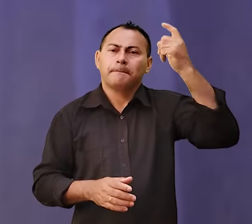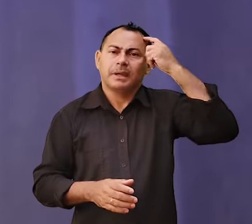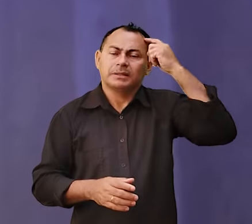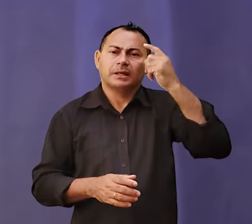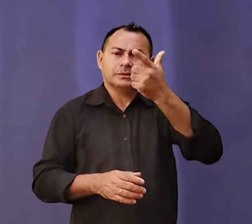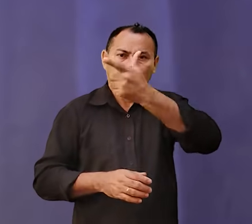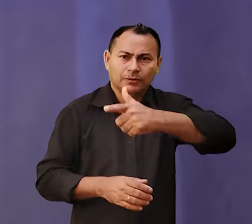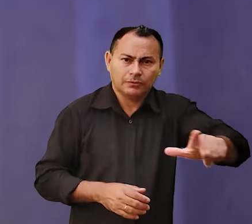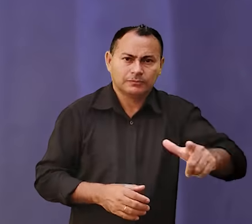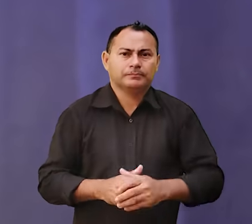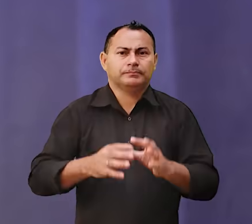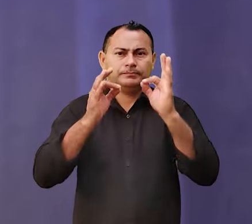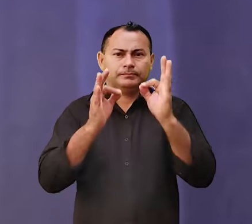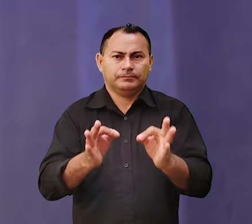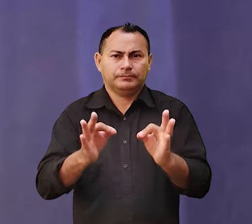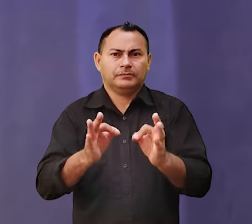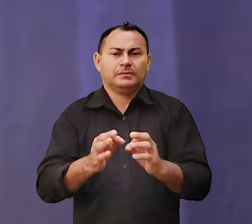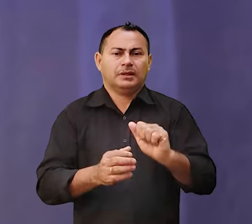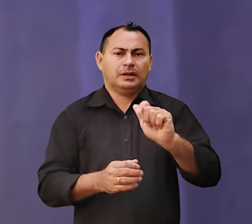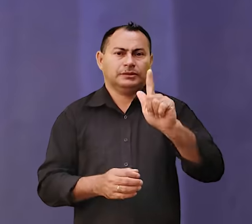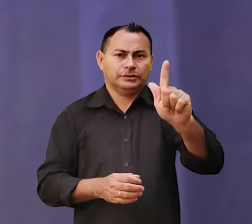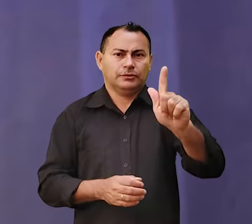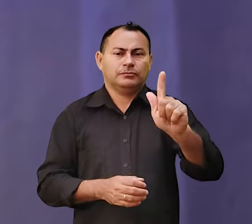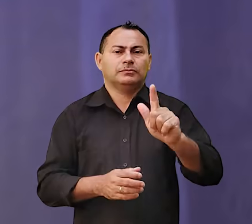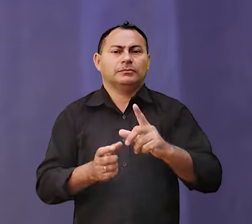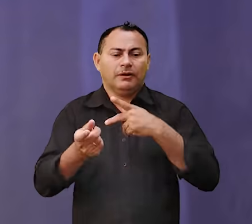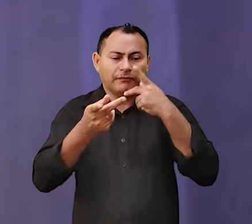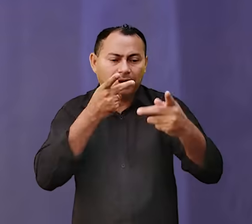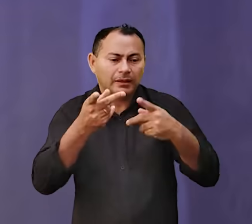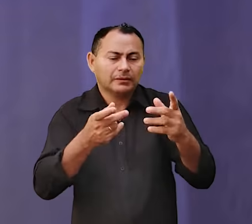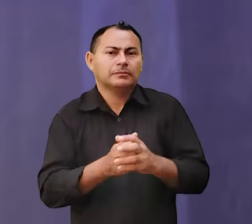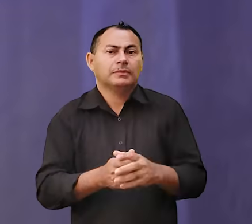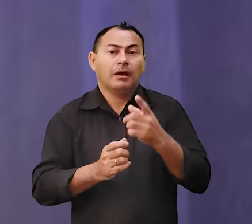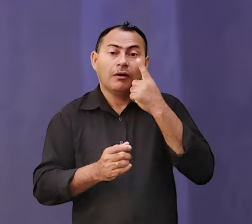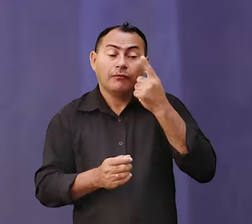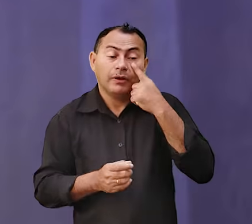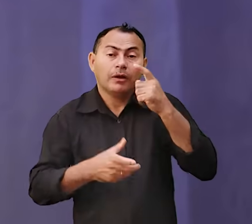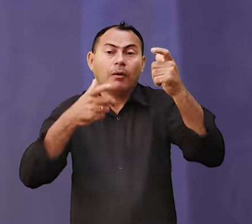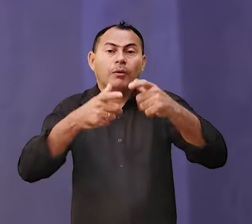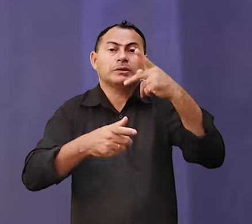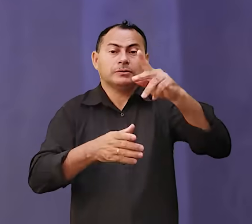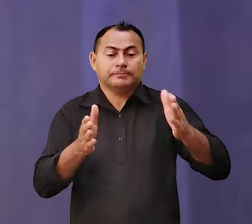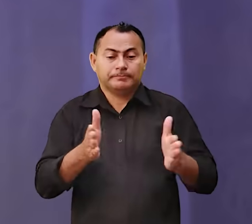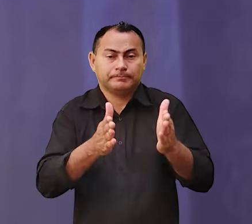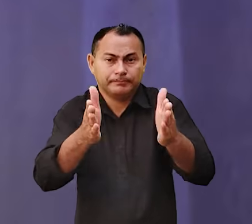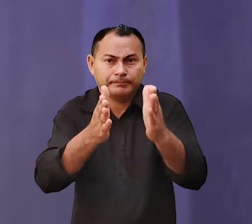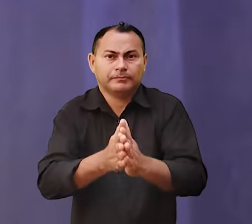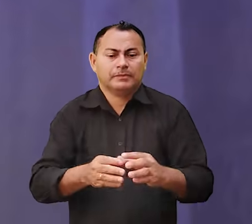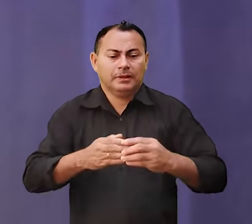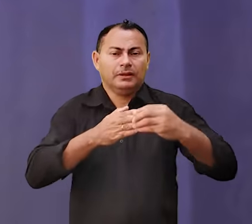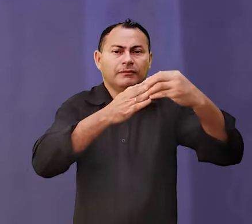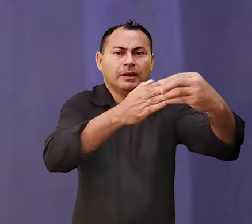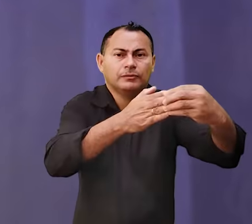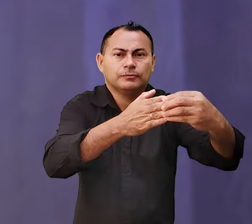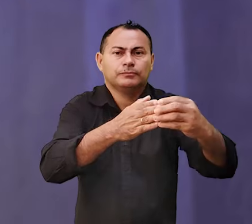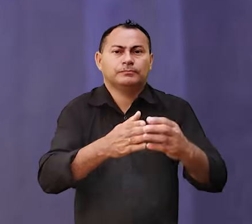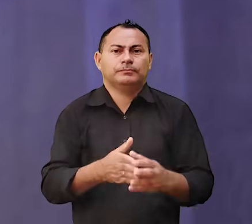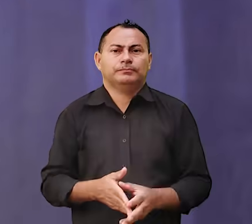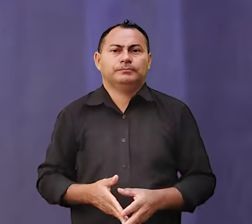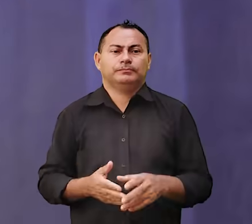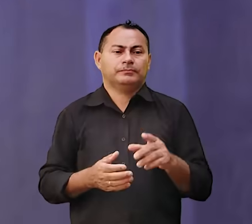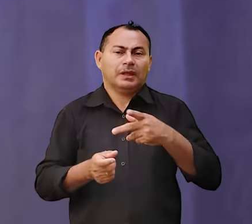pensar outra vez. É exatamente isso que Ageu quer dizer quando fala: Vejam aonde os seus caminhos os